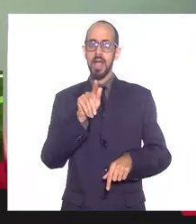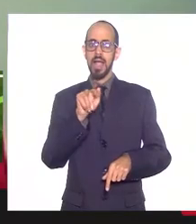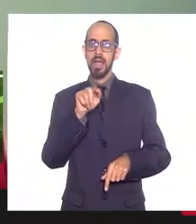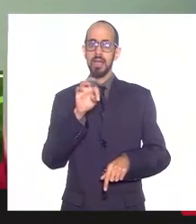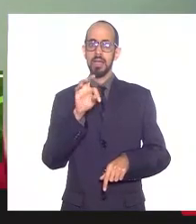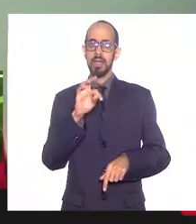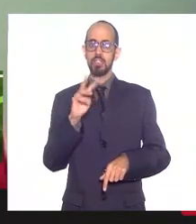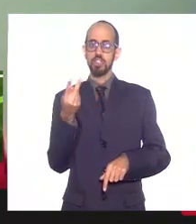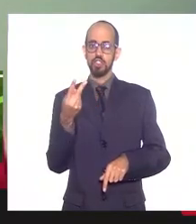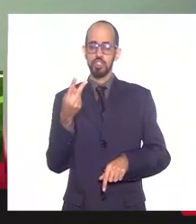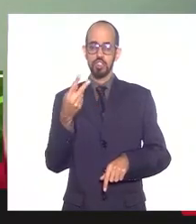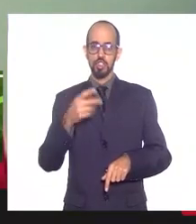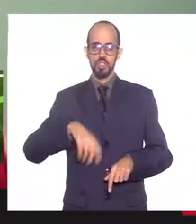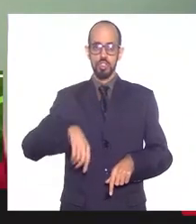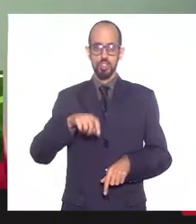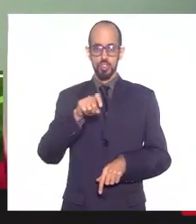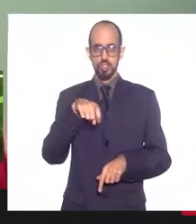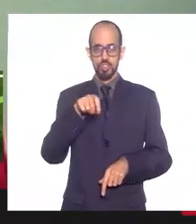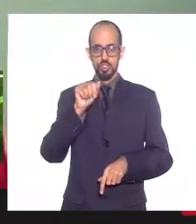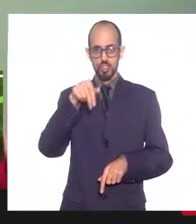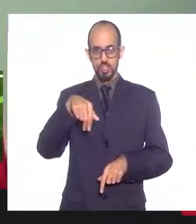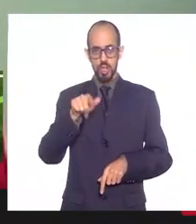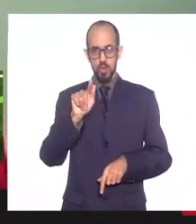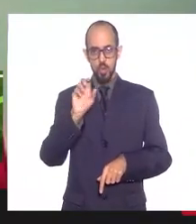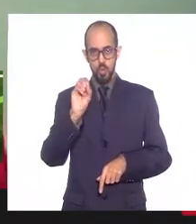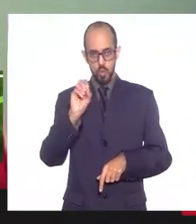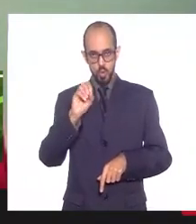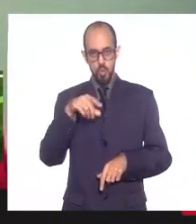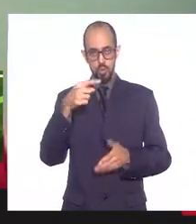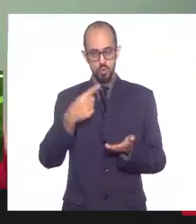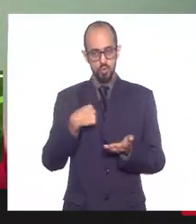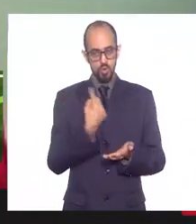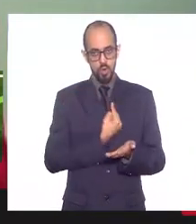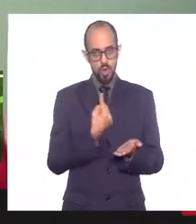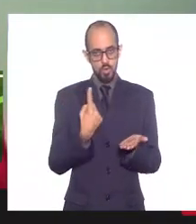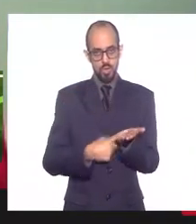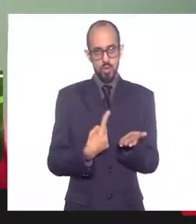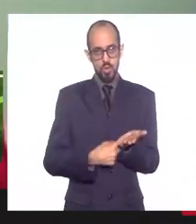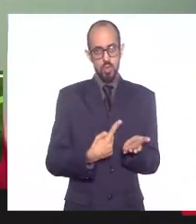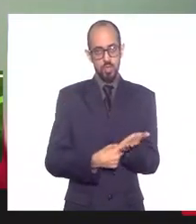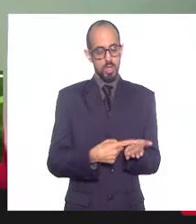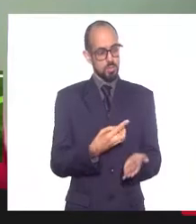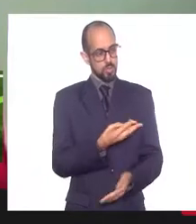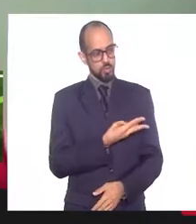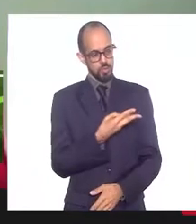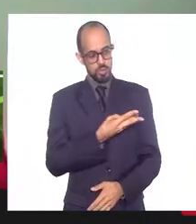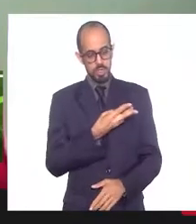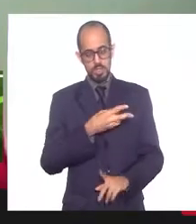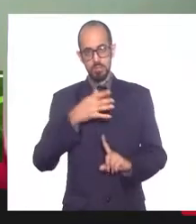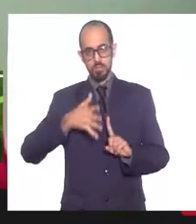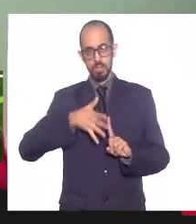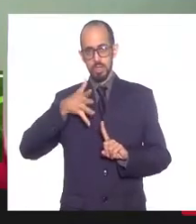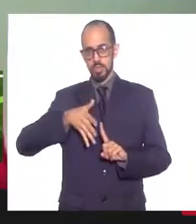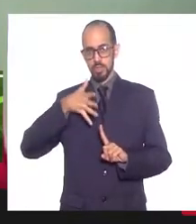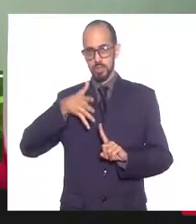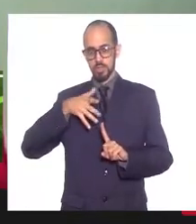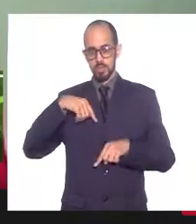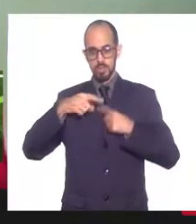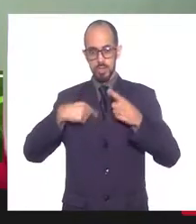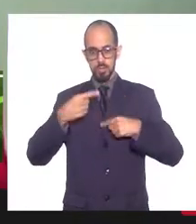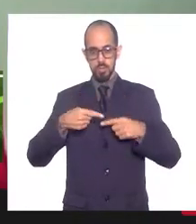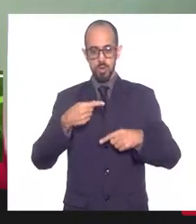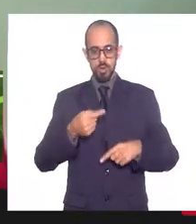Xangô, e ficou aqui acertado num acordo de procedimento entre os três palestrantes. Em seguida,